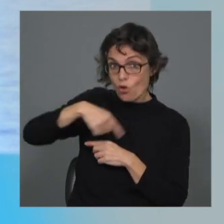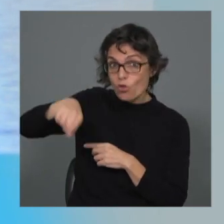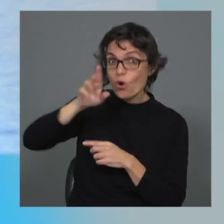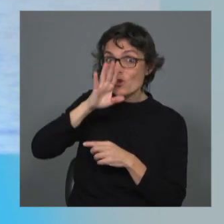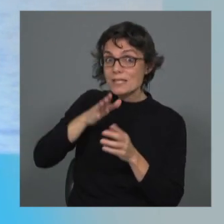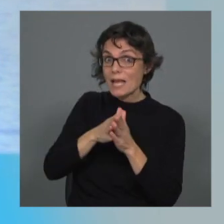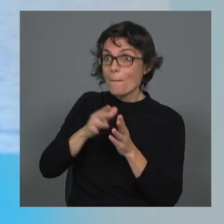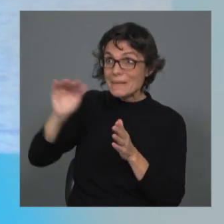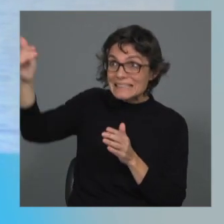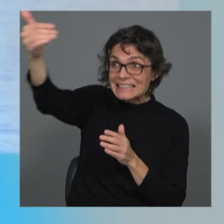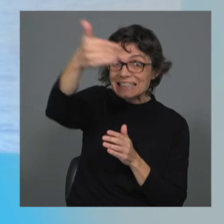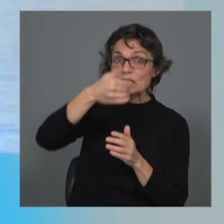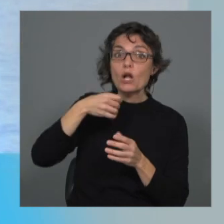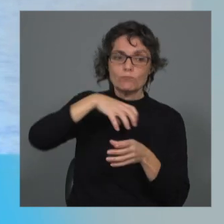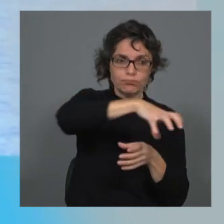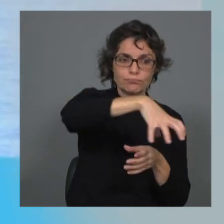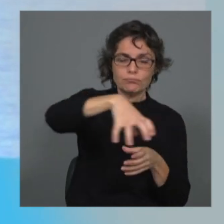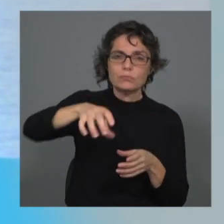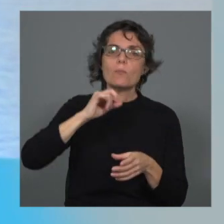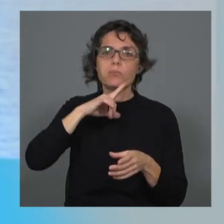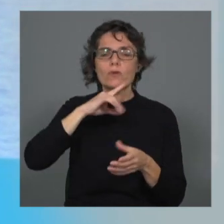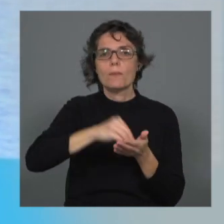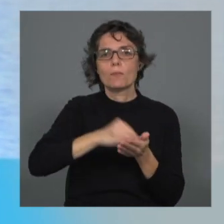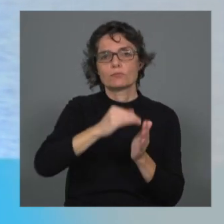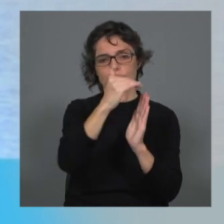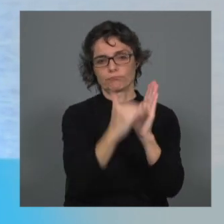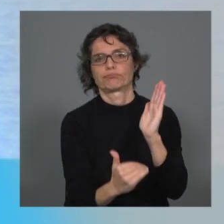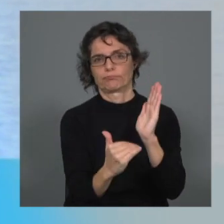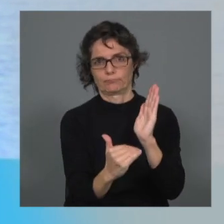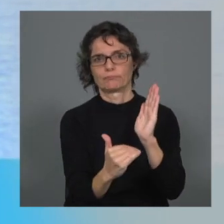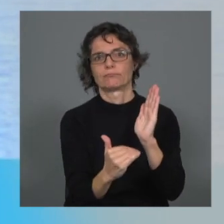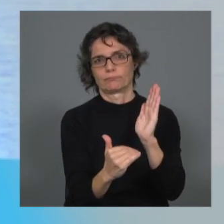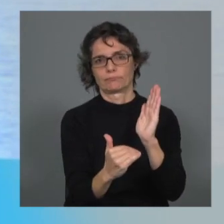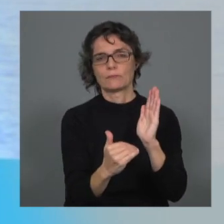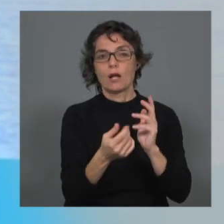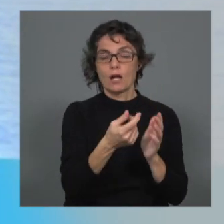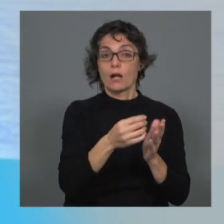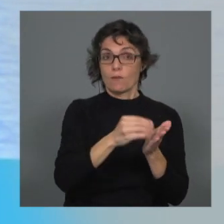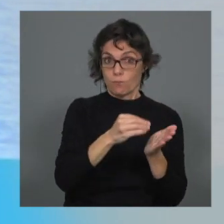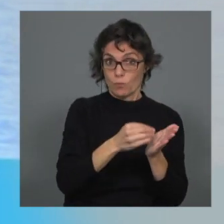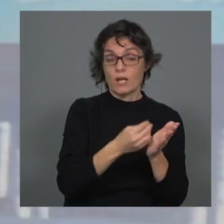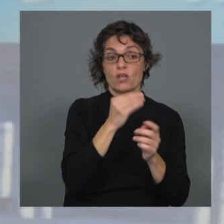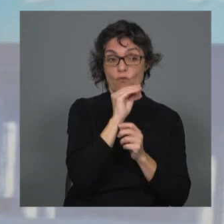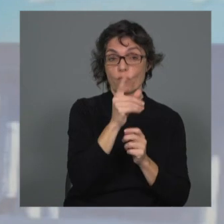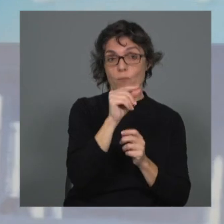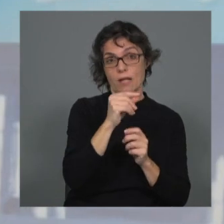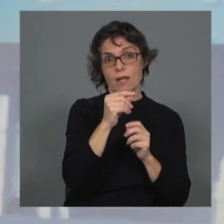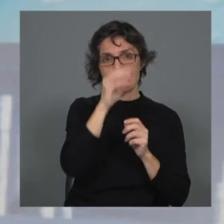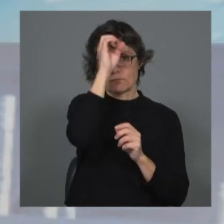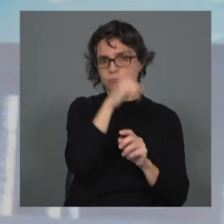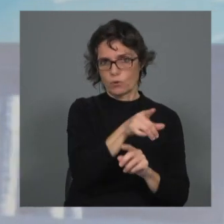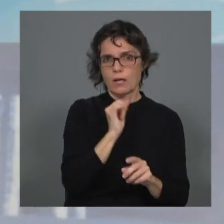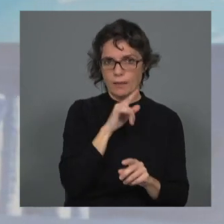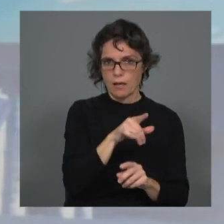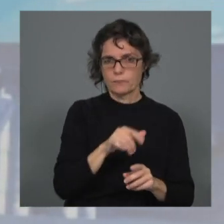reduzir significativamente a pobreza, a fome e a ignorância. Uma consideração sobre o trabalho, a partir da